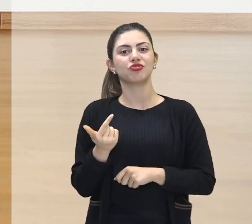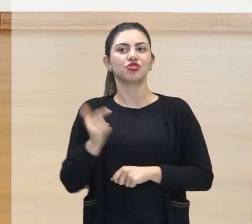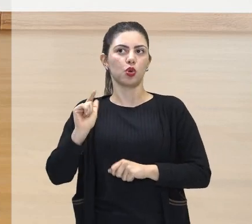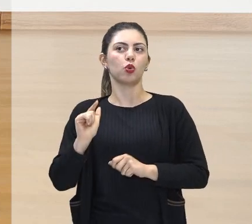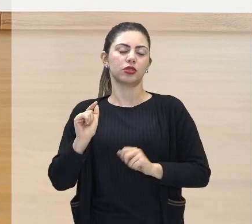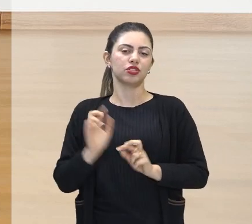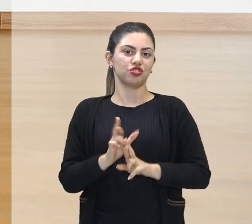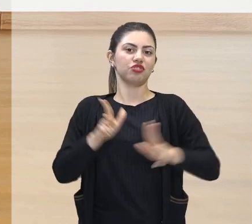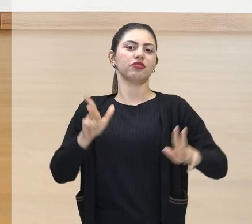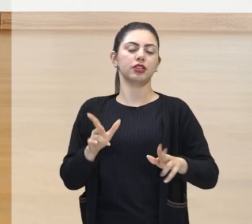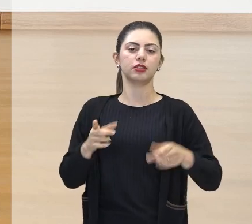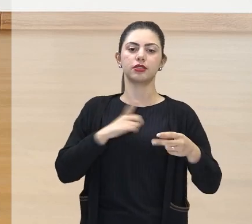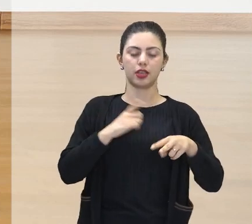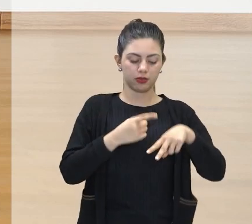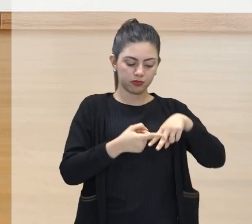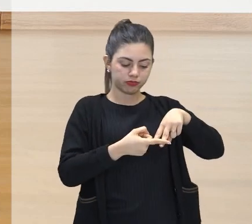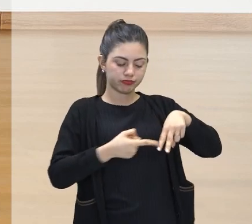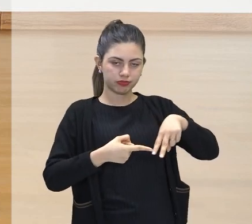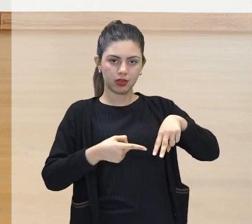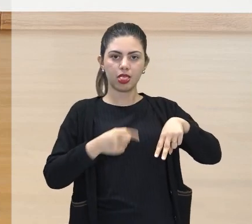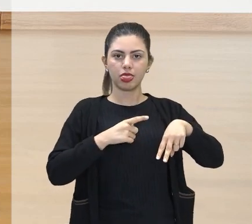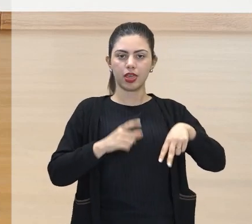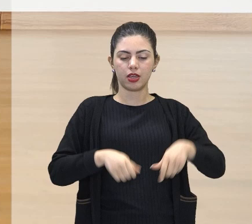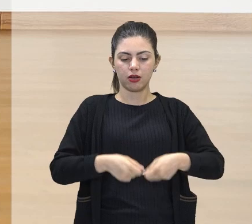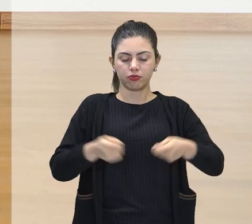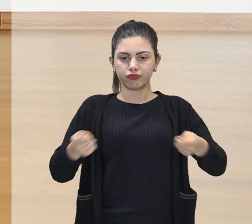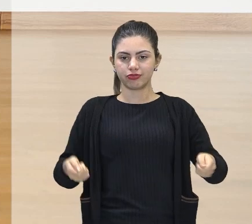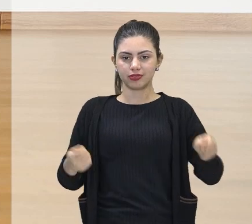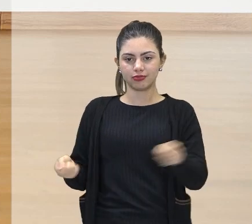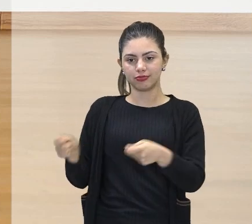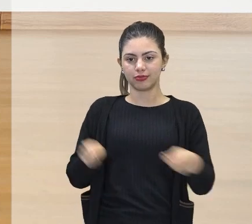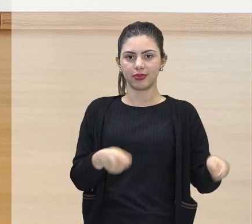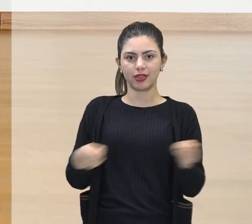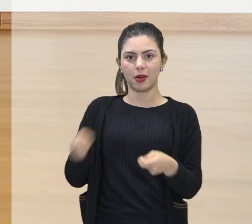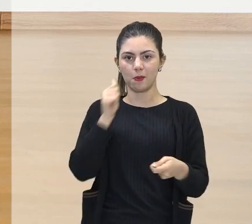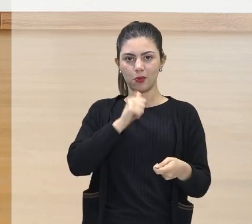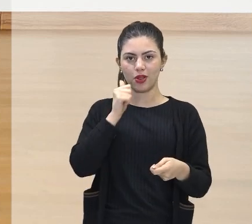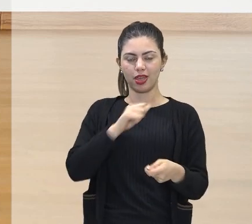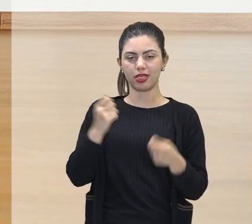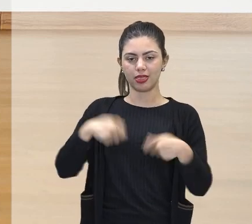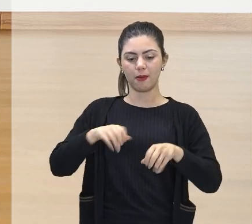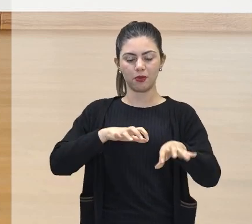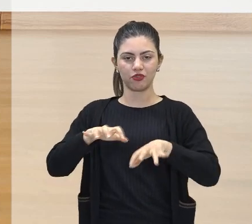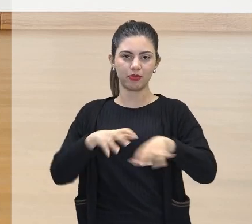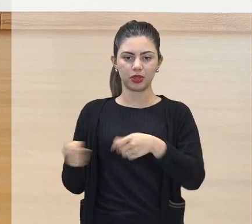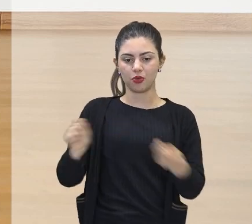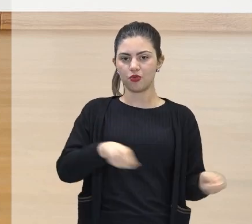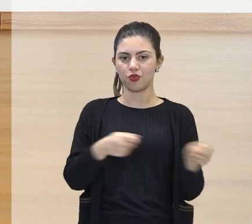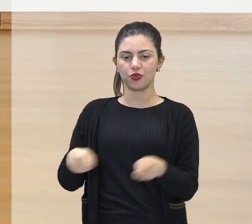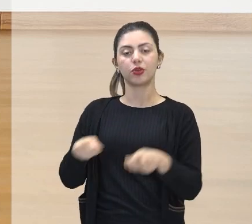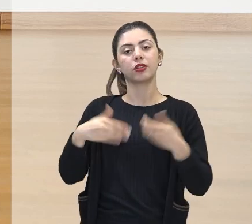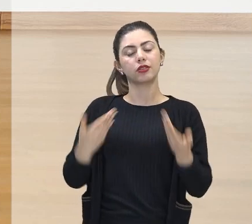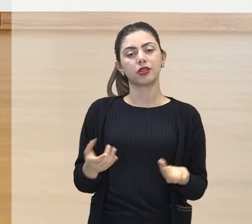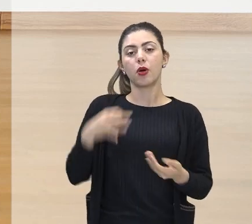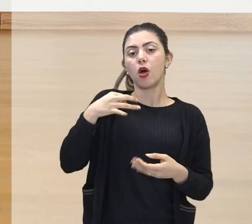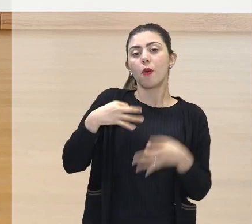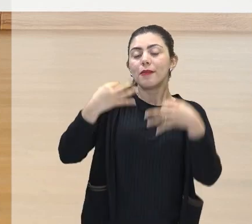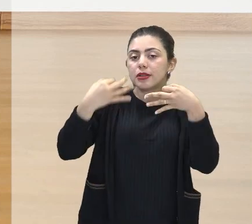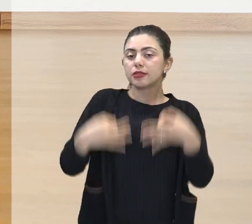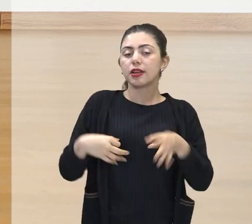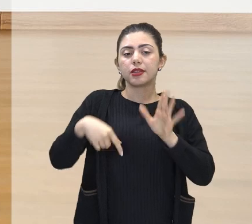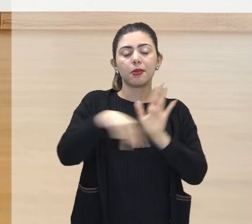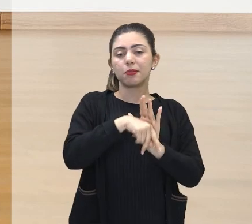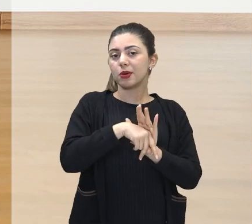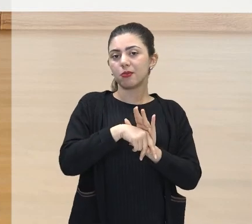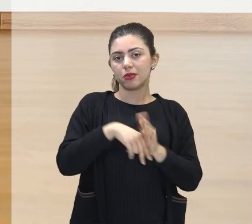elas ajudam na movimentação das mulheres que estão dançando. Então, o figurino, ele caracteriza, ele é